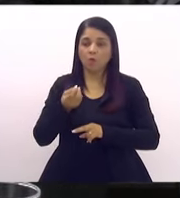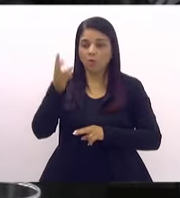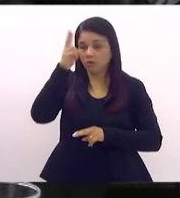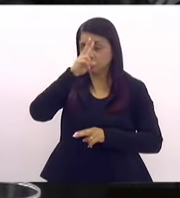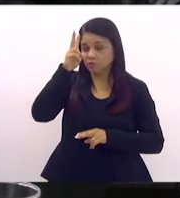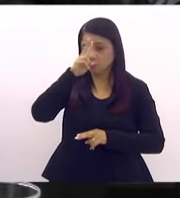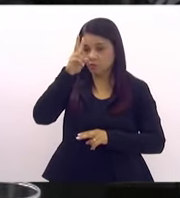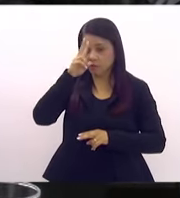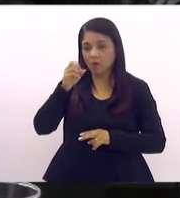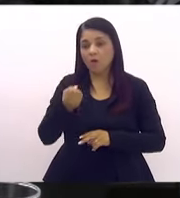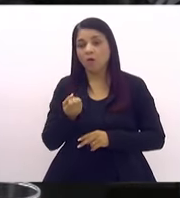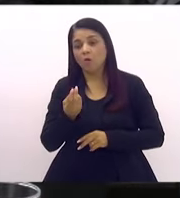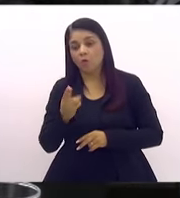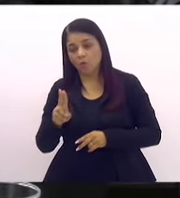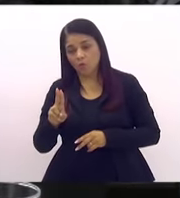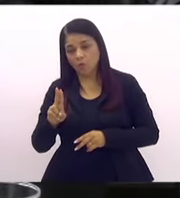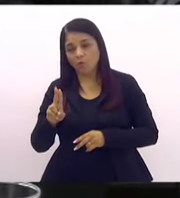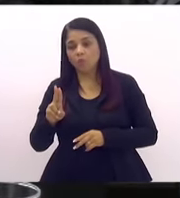Eu vejo